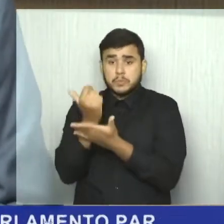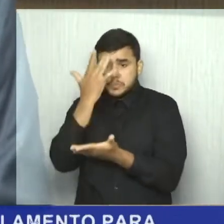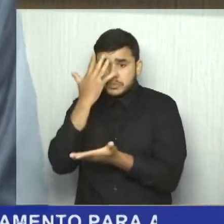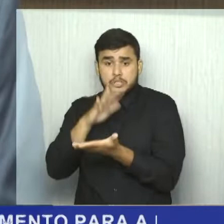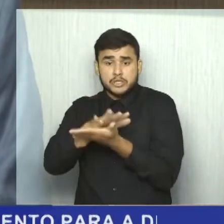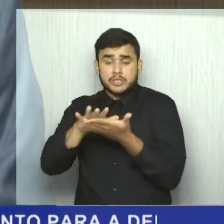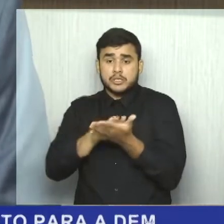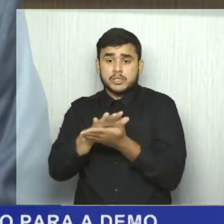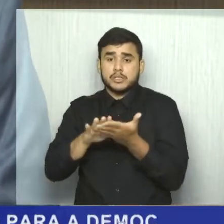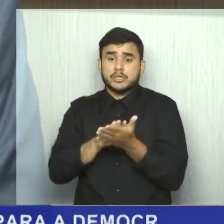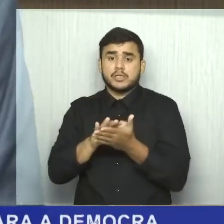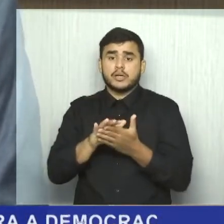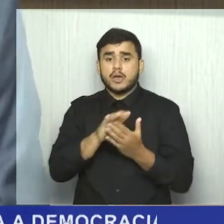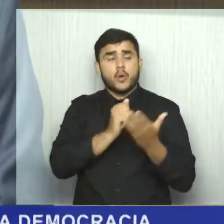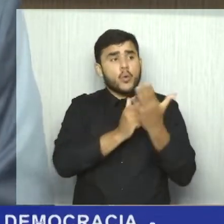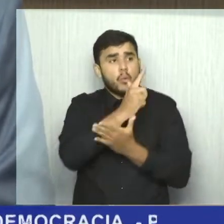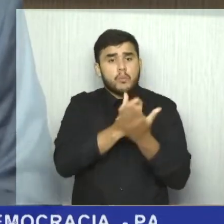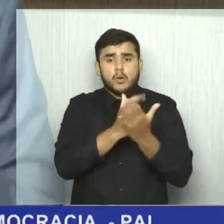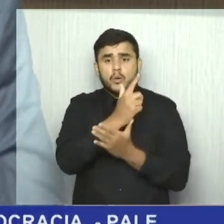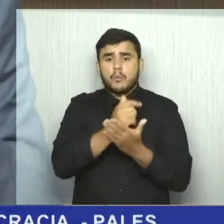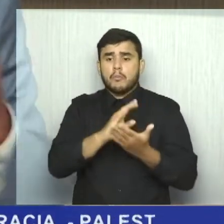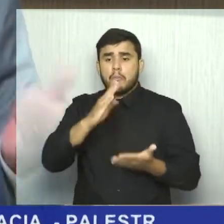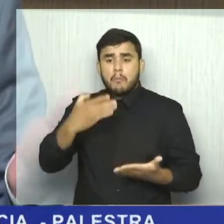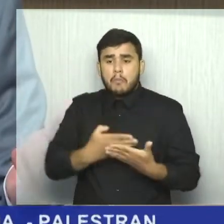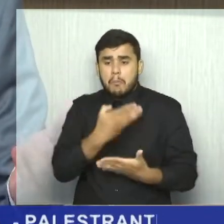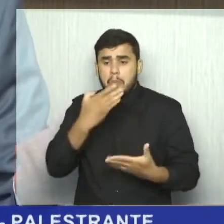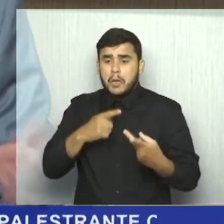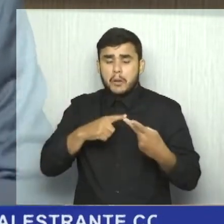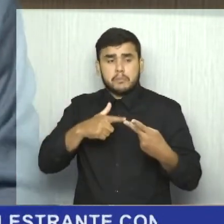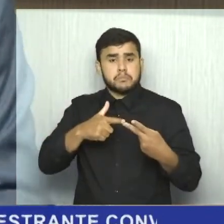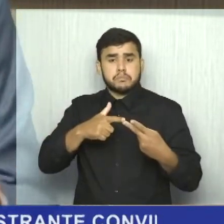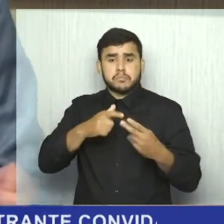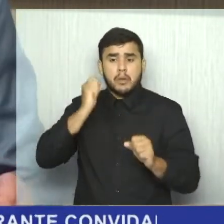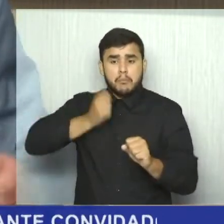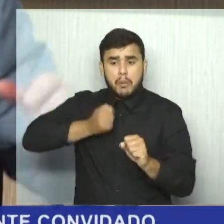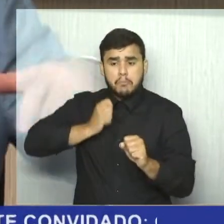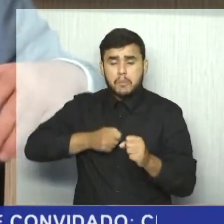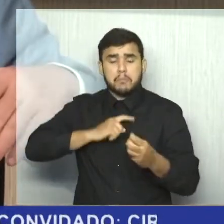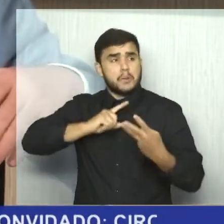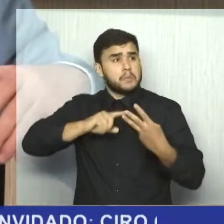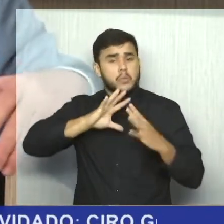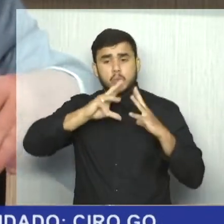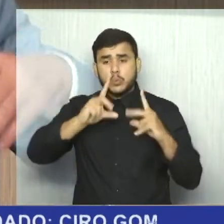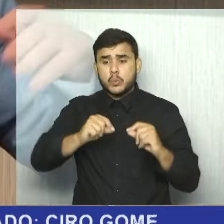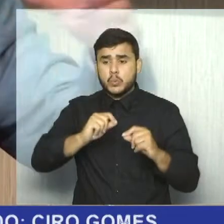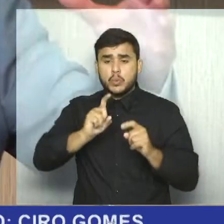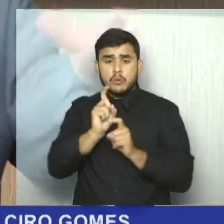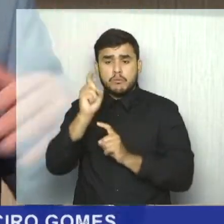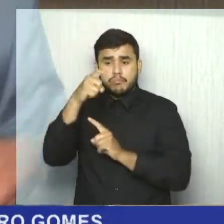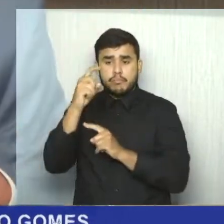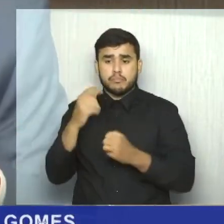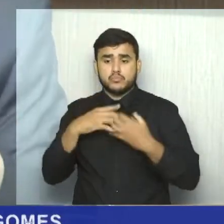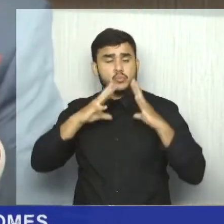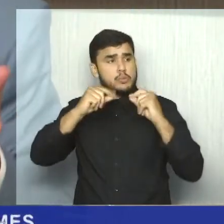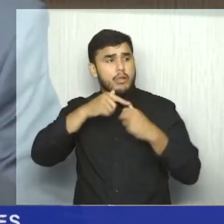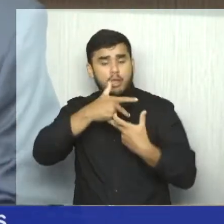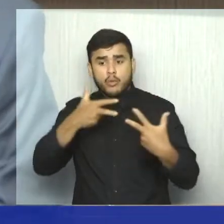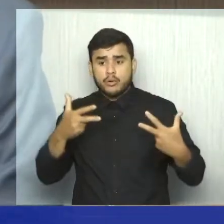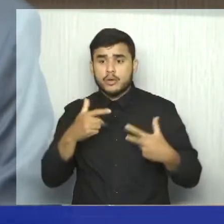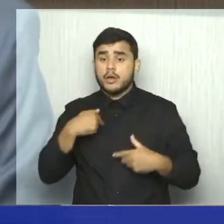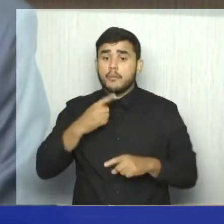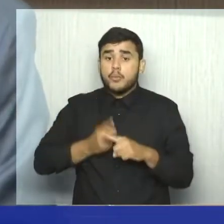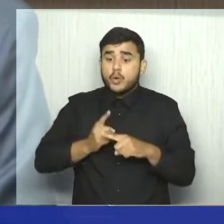pá, picareta, foice, enxada do estrangeiro, porque aquilo que se sabia fazer era artesanal. Se precisava de alguma escala, tem uma